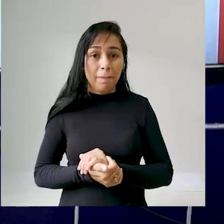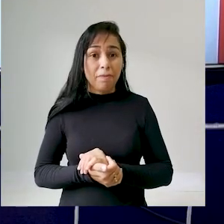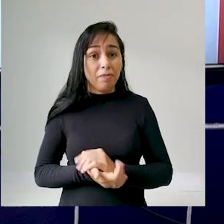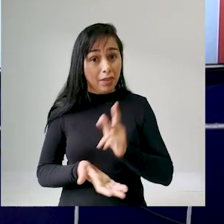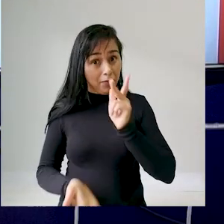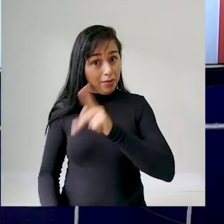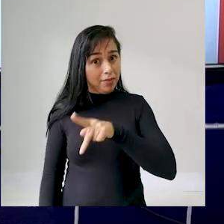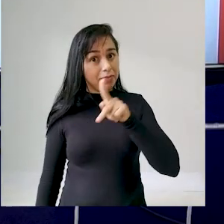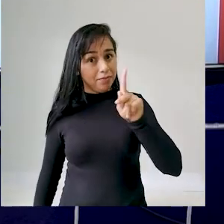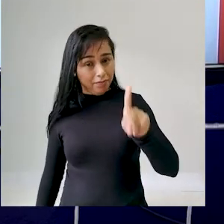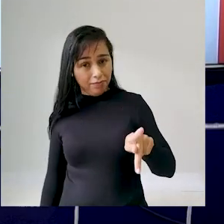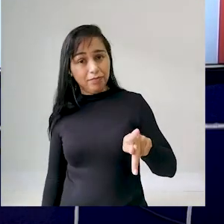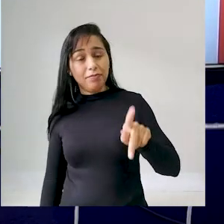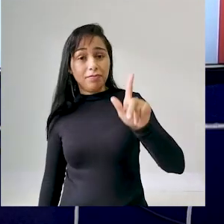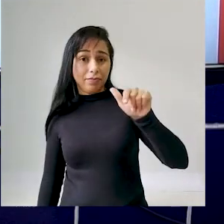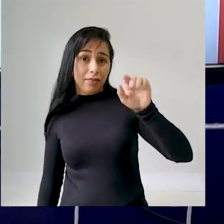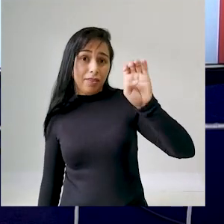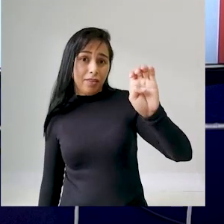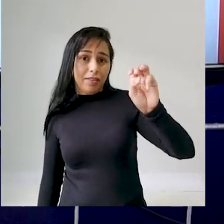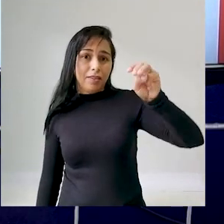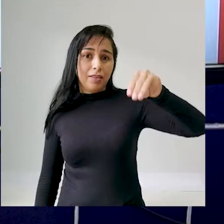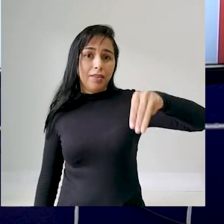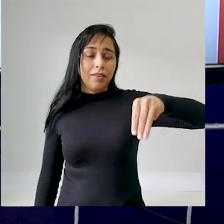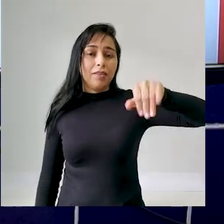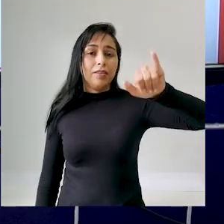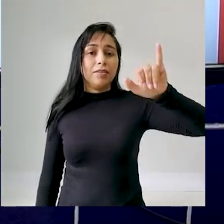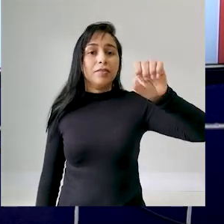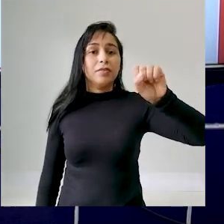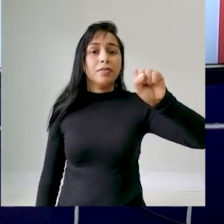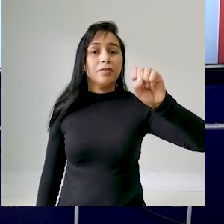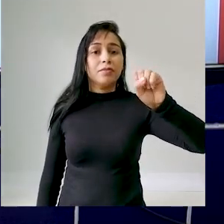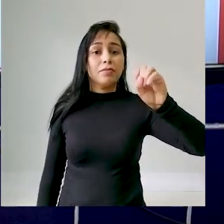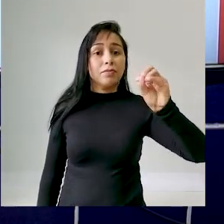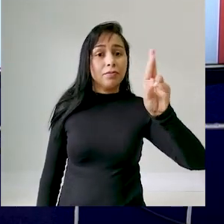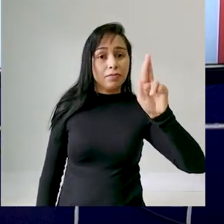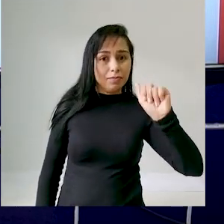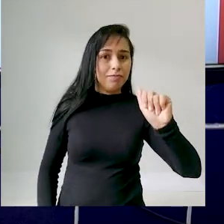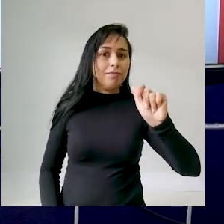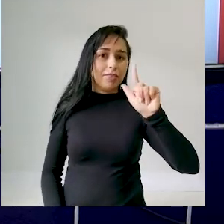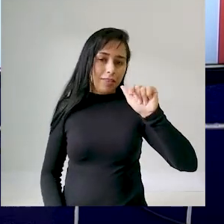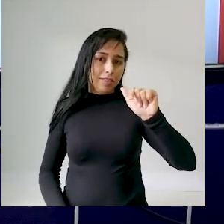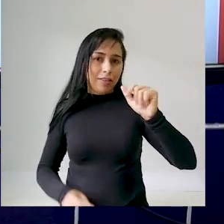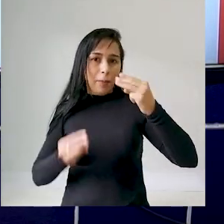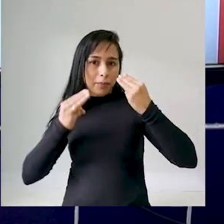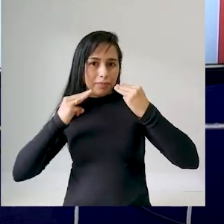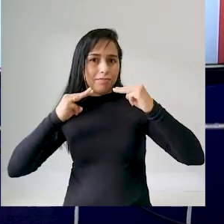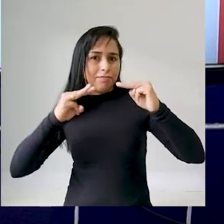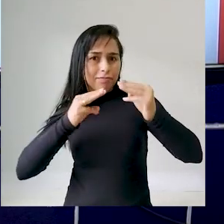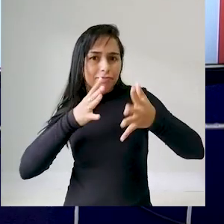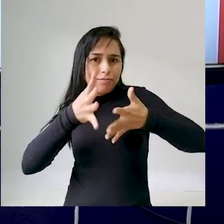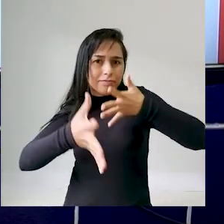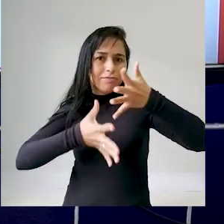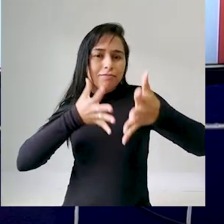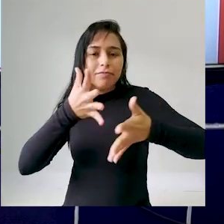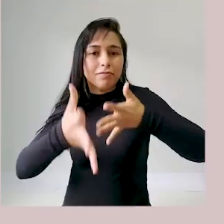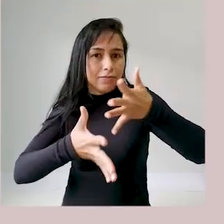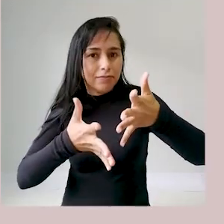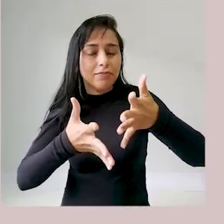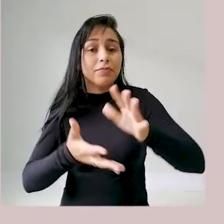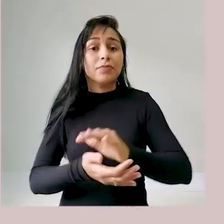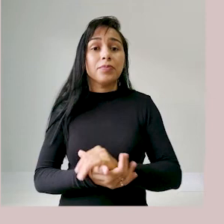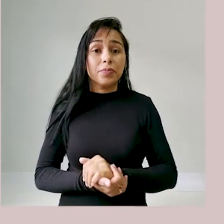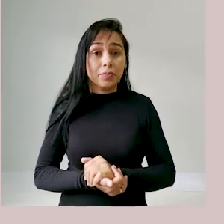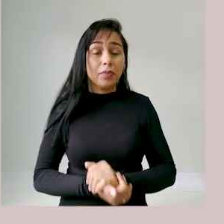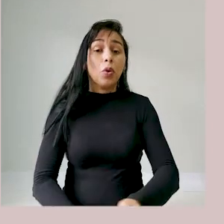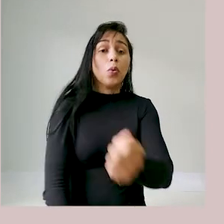Nós temos aí a professora como sendo a emissora nesse processo comunicativo. Nós temos